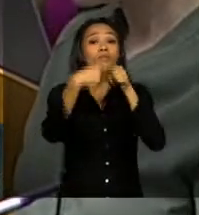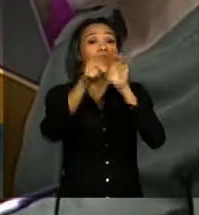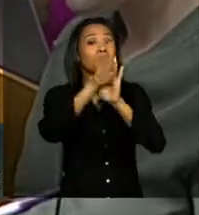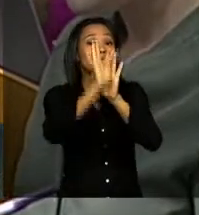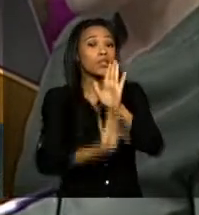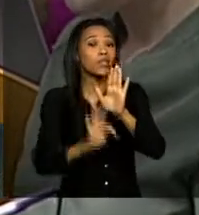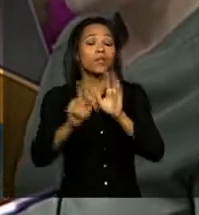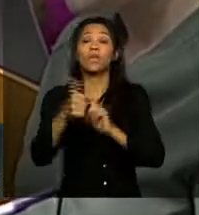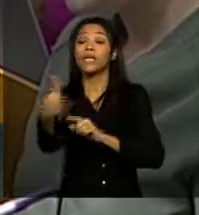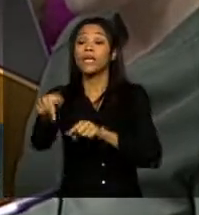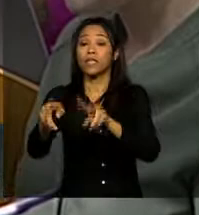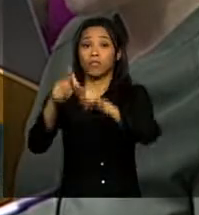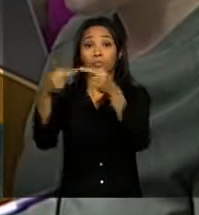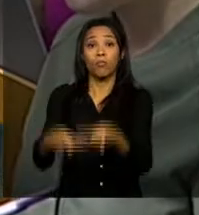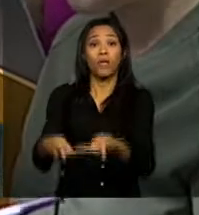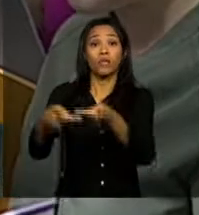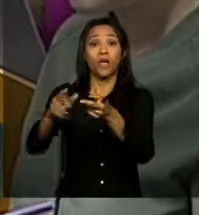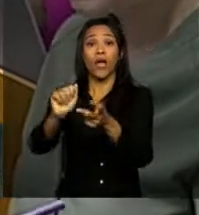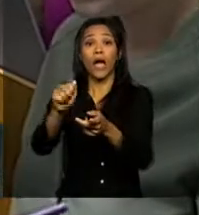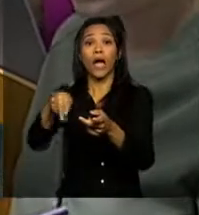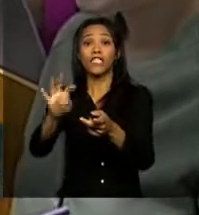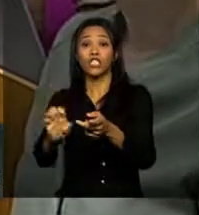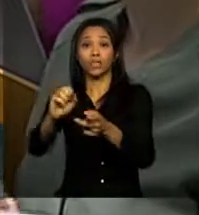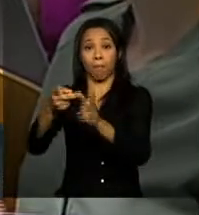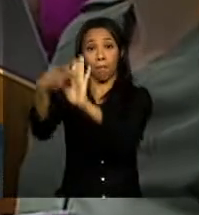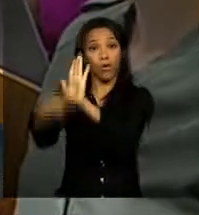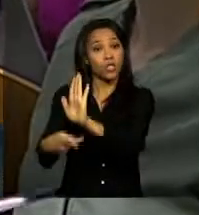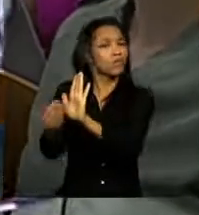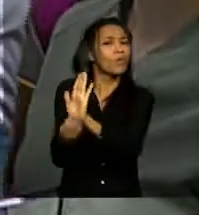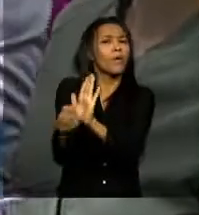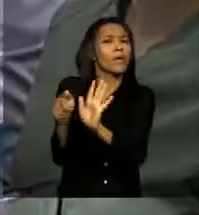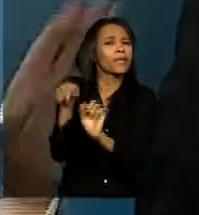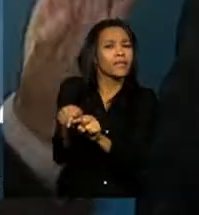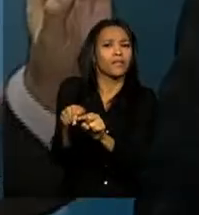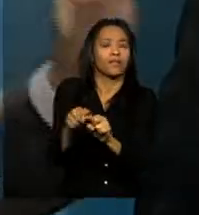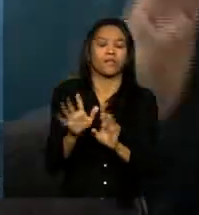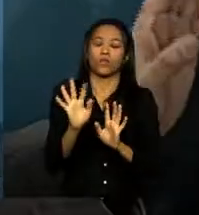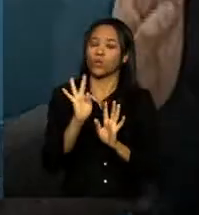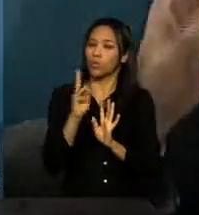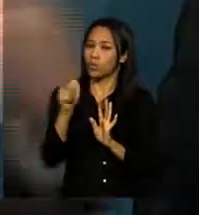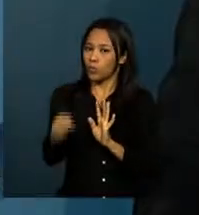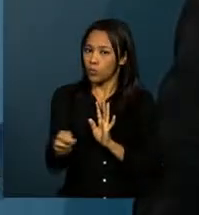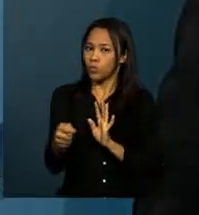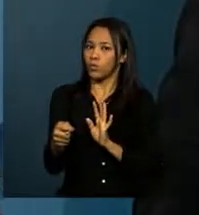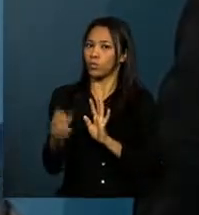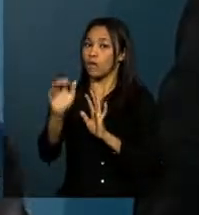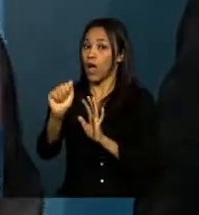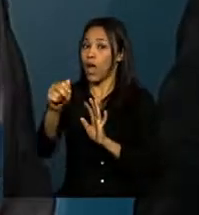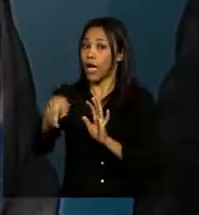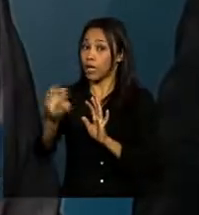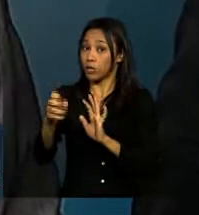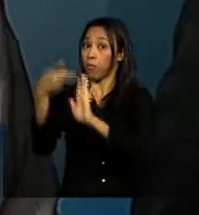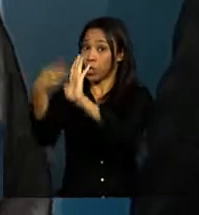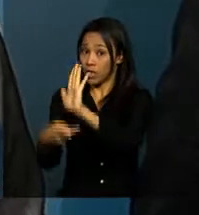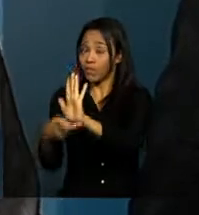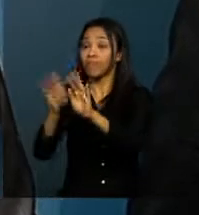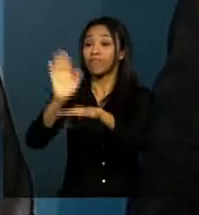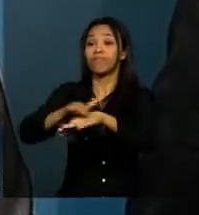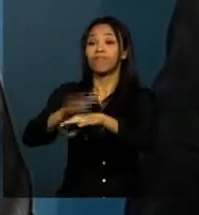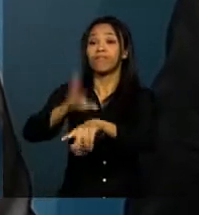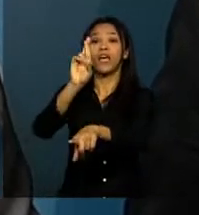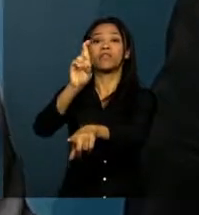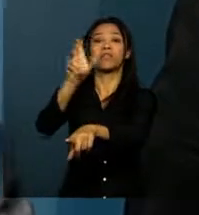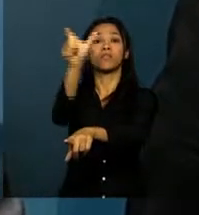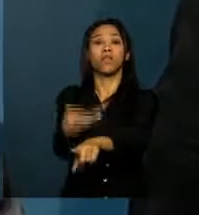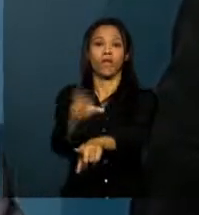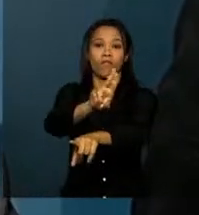do anteprojeto em relação a vazamento de dados considerados sensíveis? Tudo em relação ao anteprojeto, vou pedir que a secretária Juliana fale. O que nós temos claro